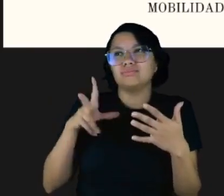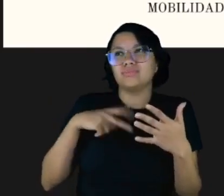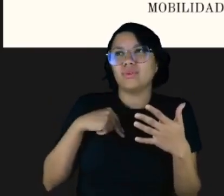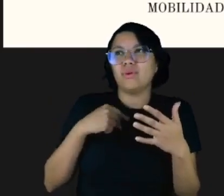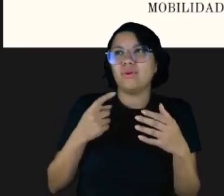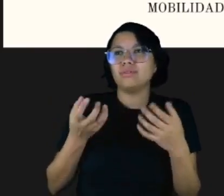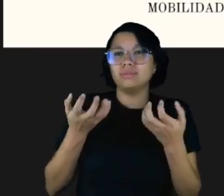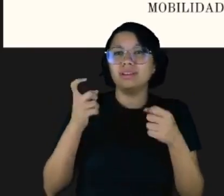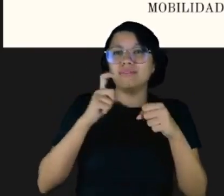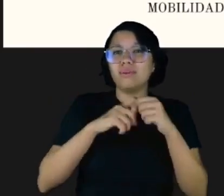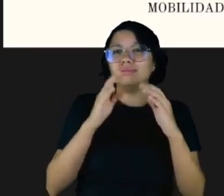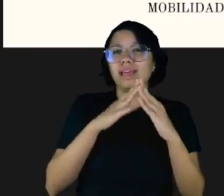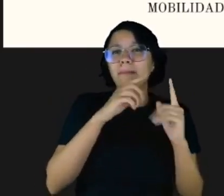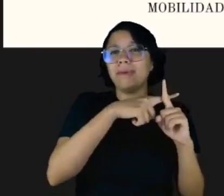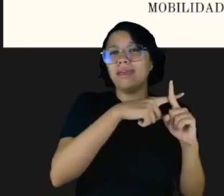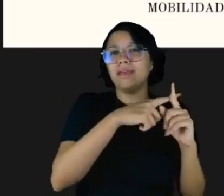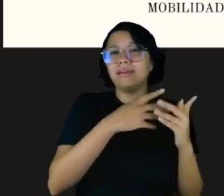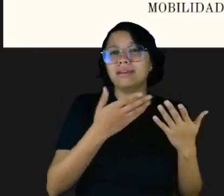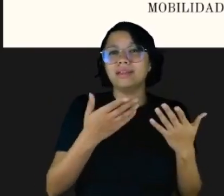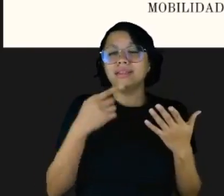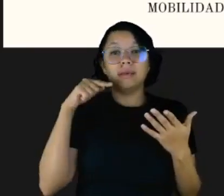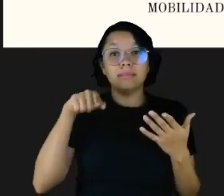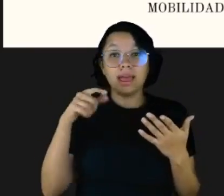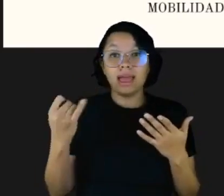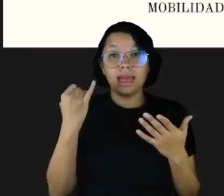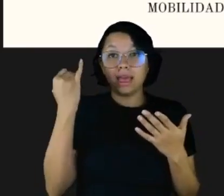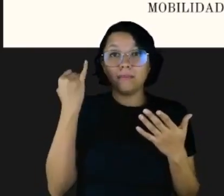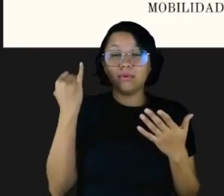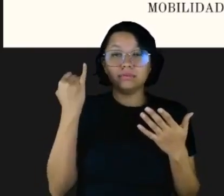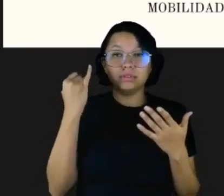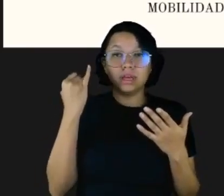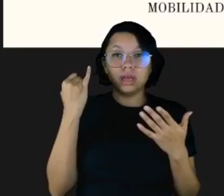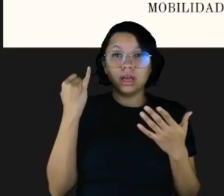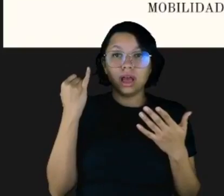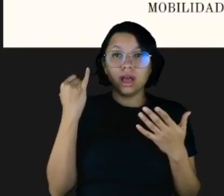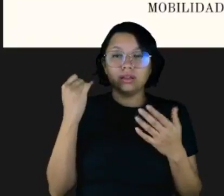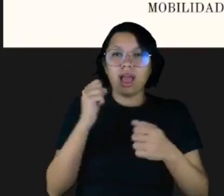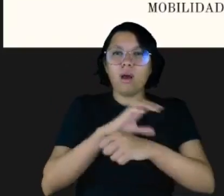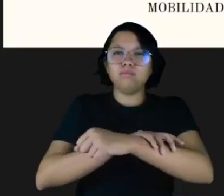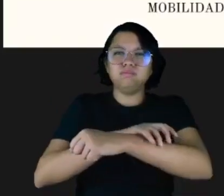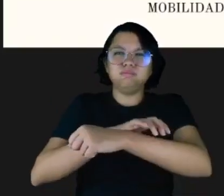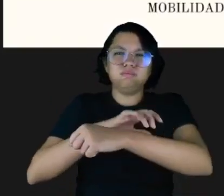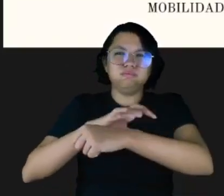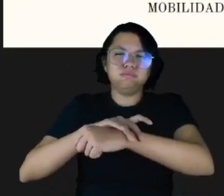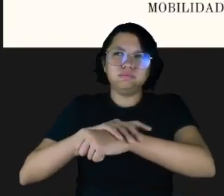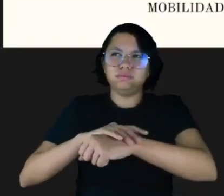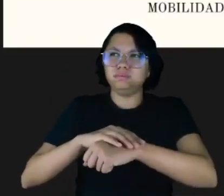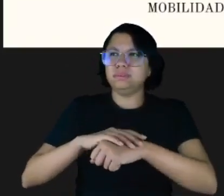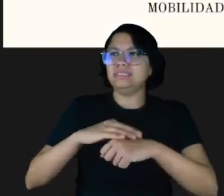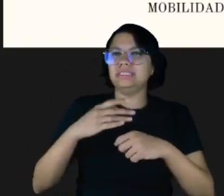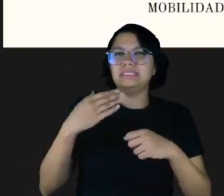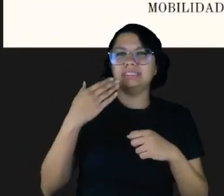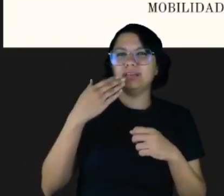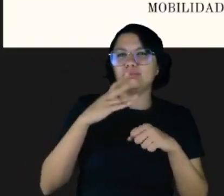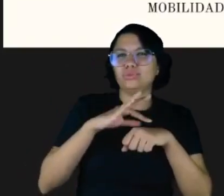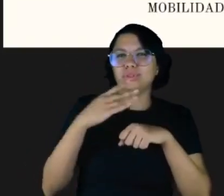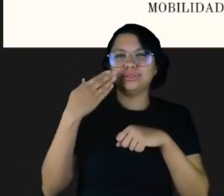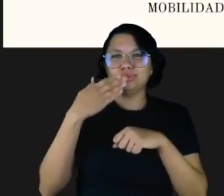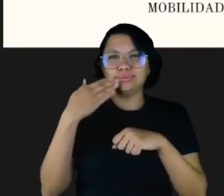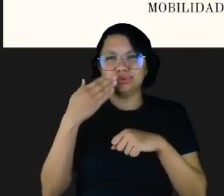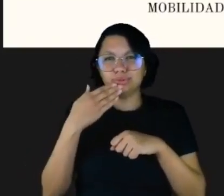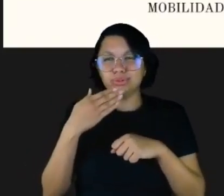aí na igreja. Para ele é importante. Ele está hipertenso, ele está diabético, ele está com osteoporose, ele está correndo risco